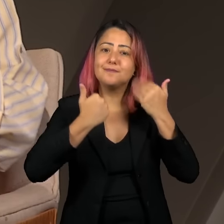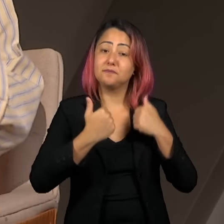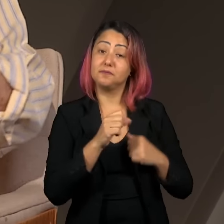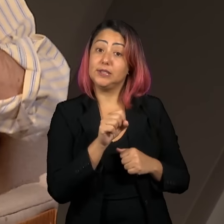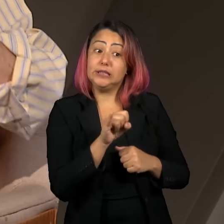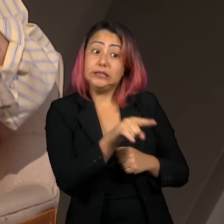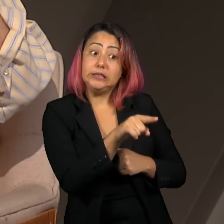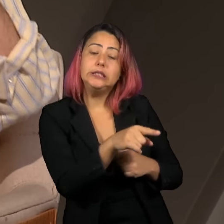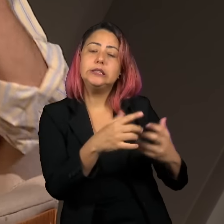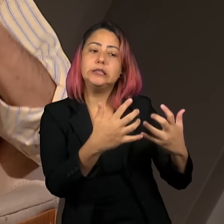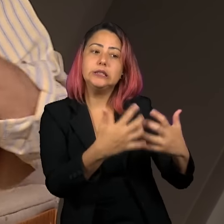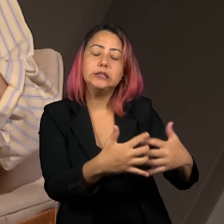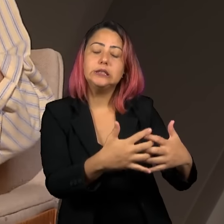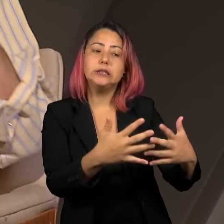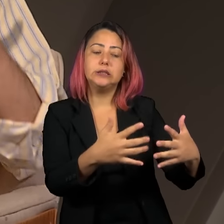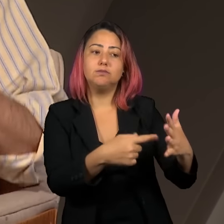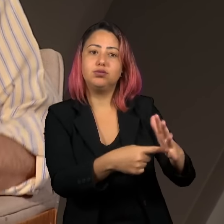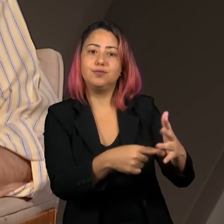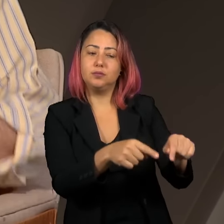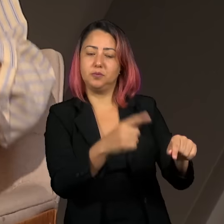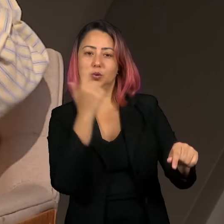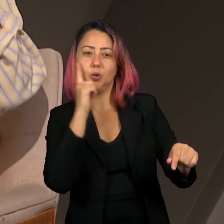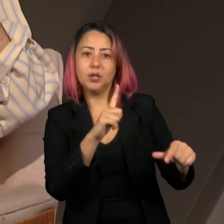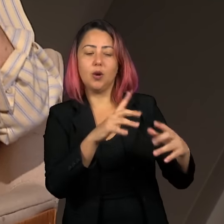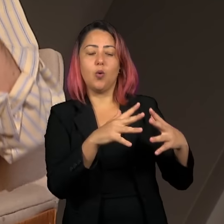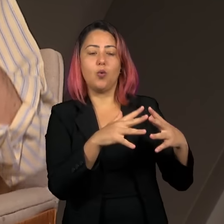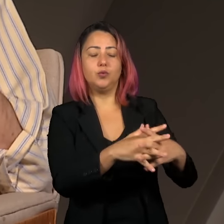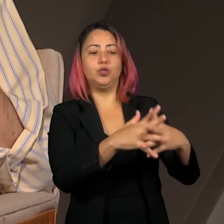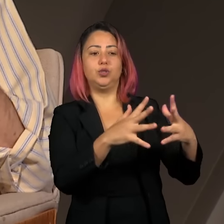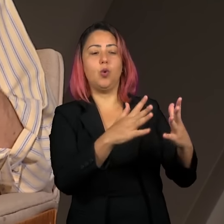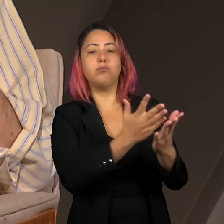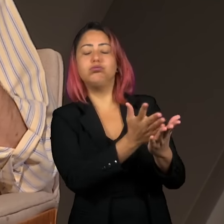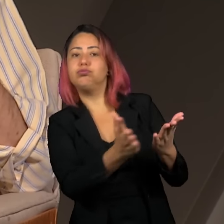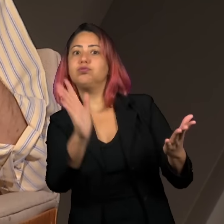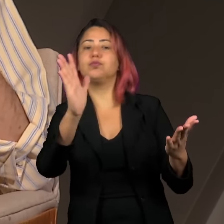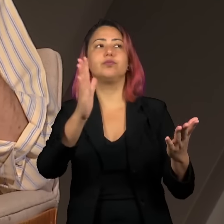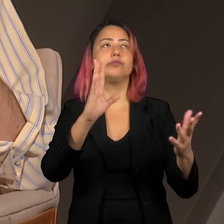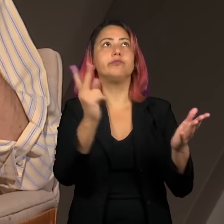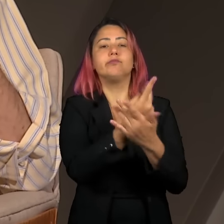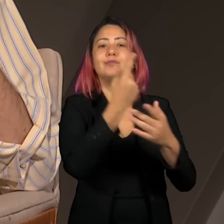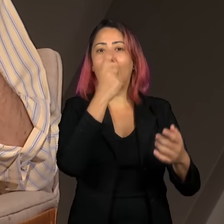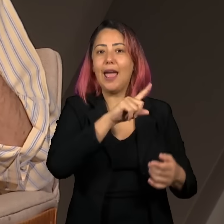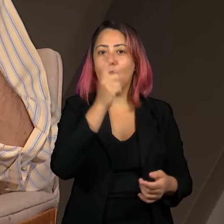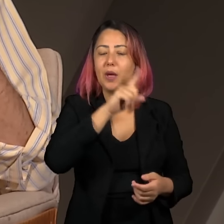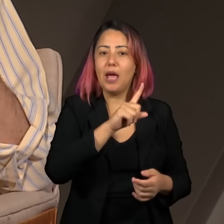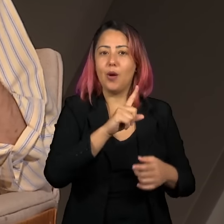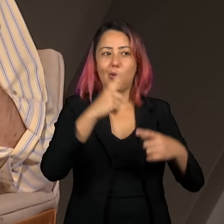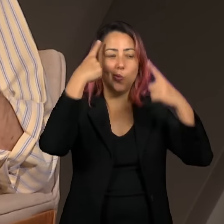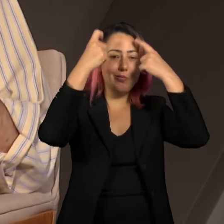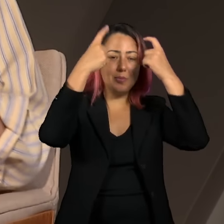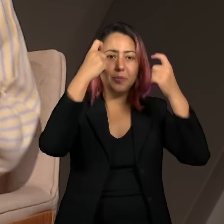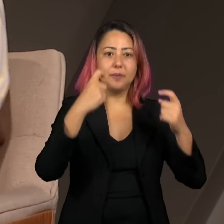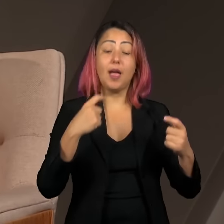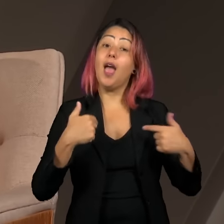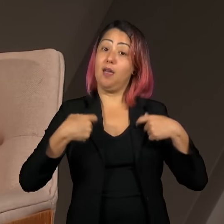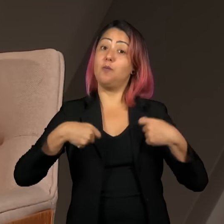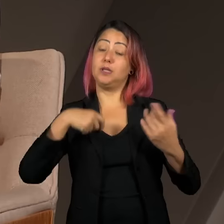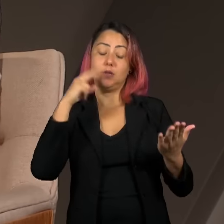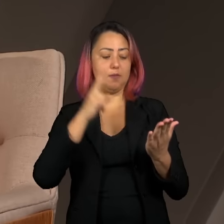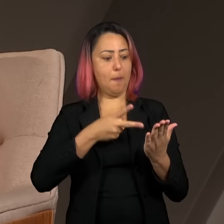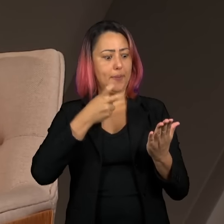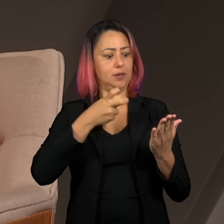não consegue começa lá a fazer né Essa essas inventar coisa eu vou ter que